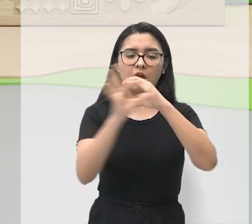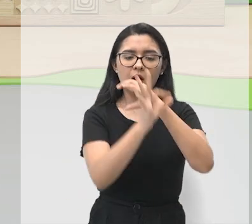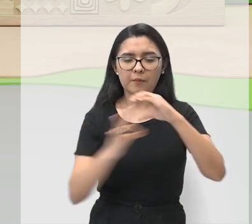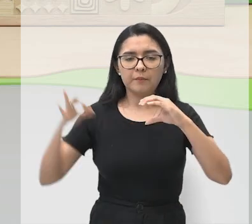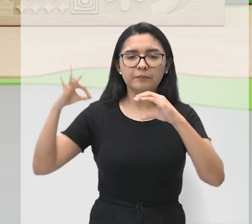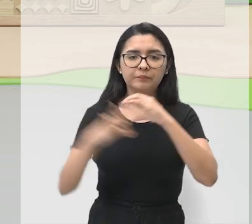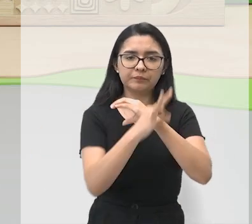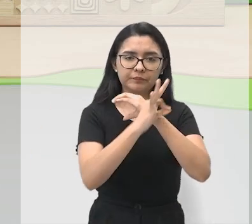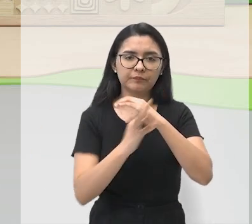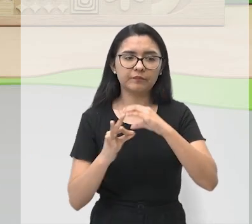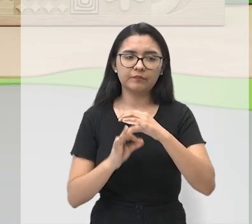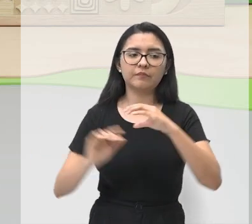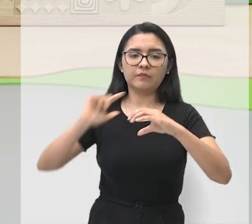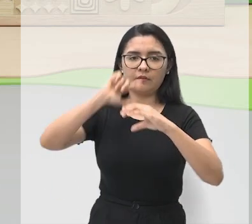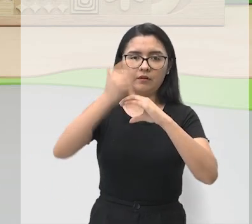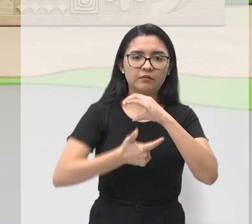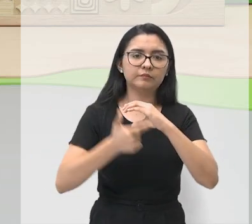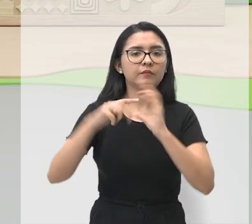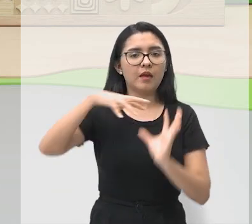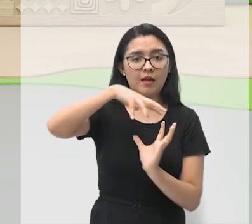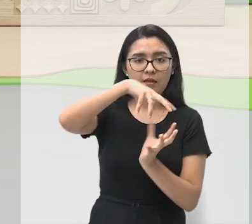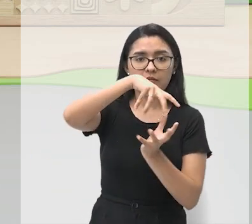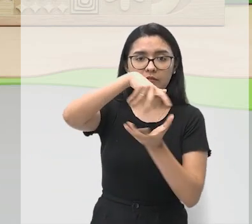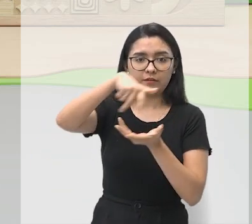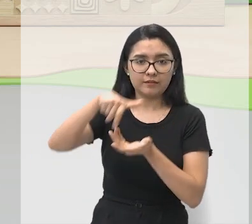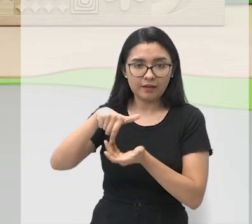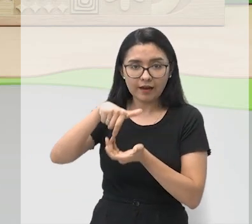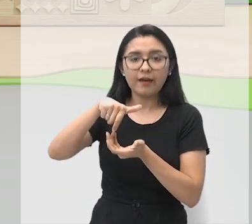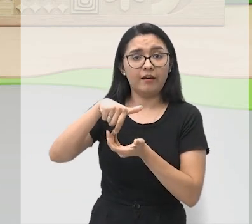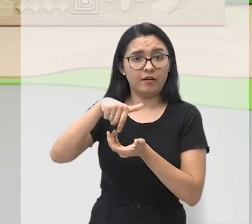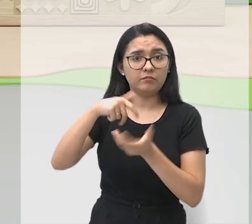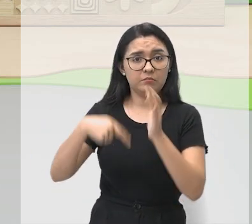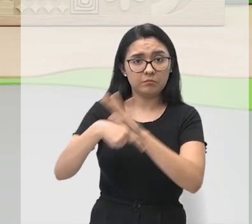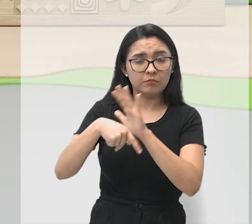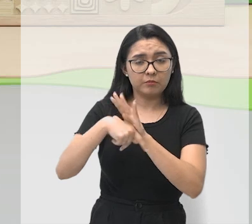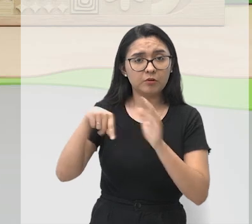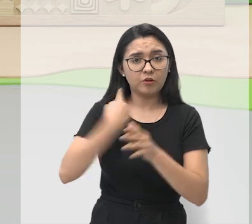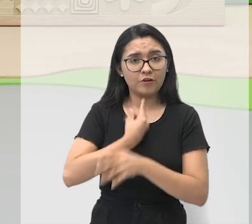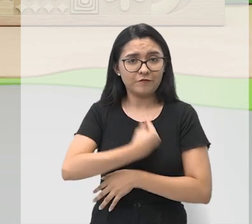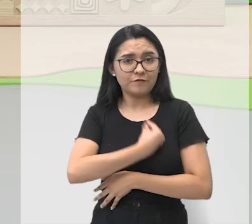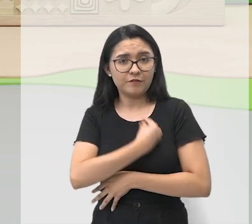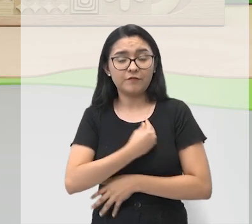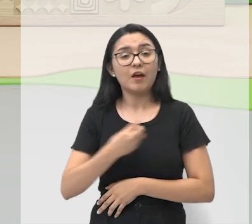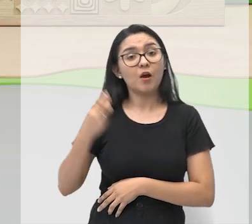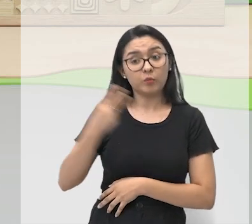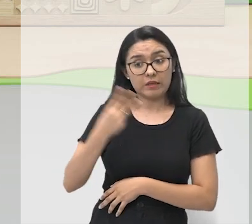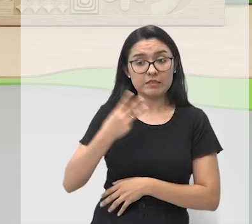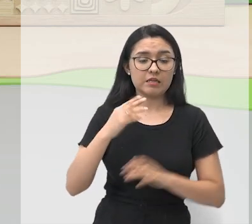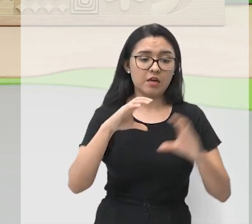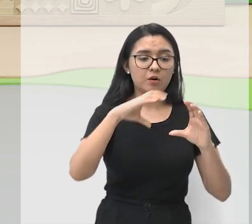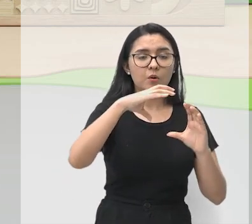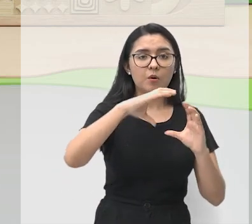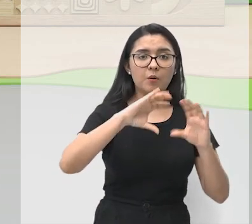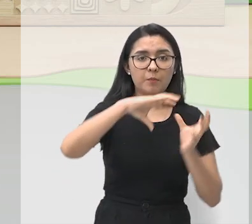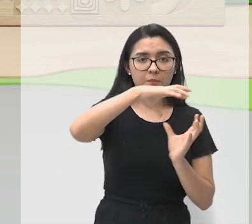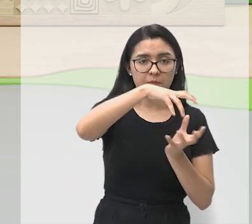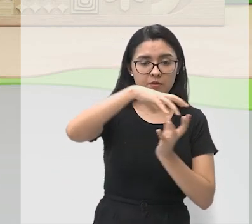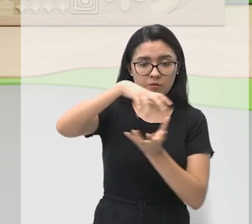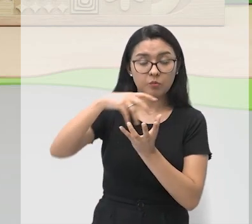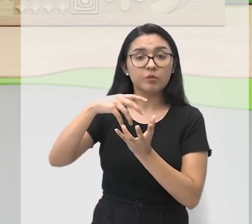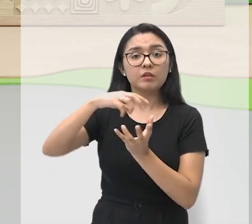Mercúrio, Vênus, a Terra. Olha, o nosso planeta é o terceiro dentro do sistema